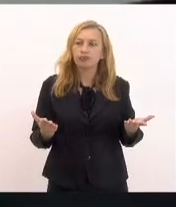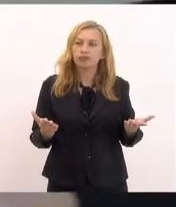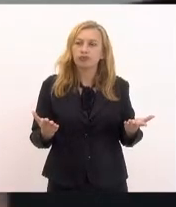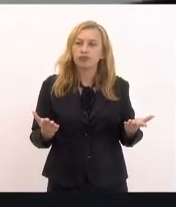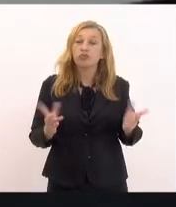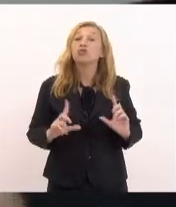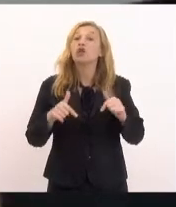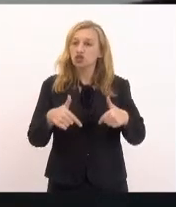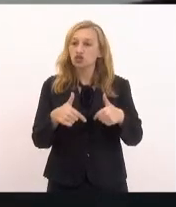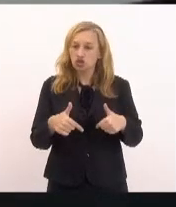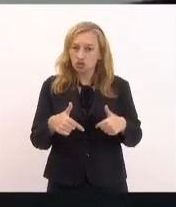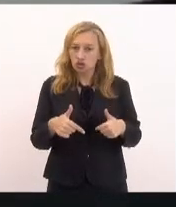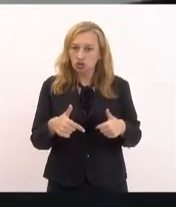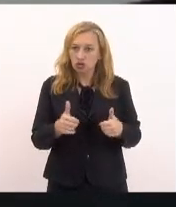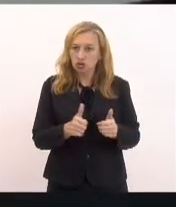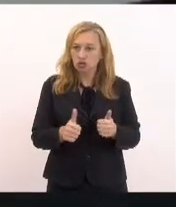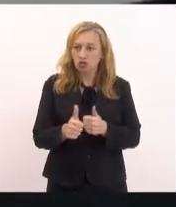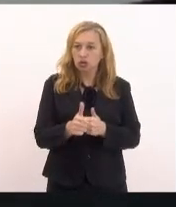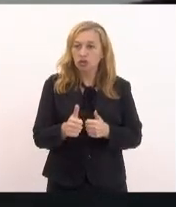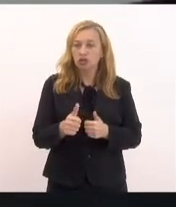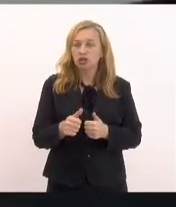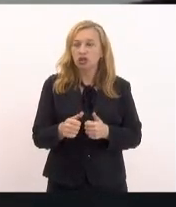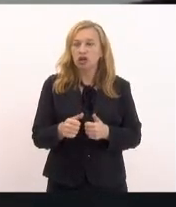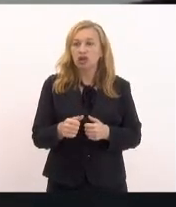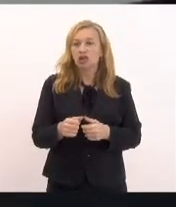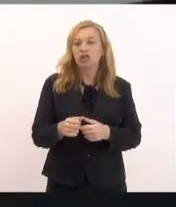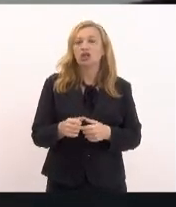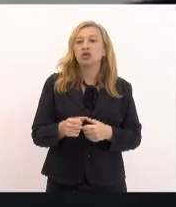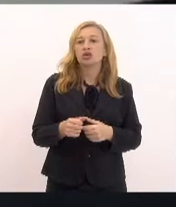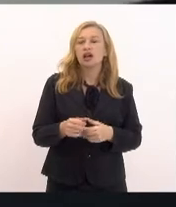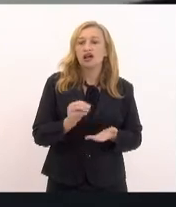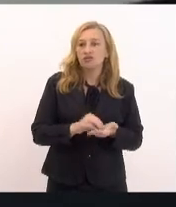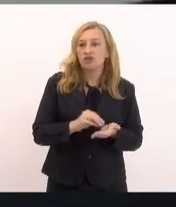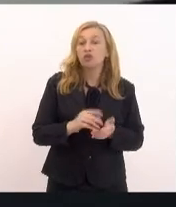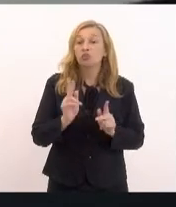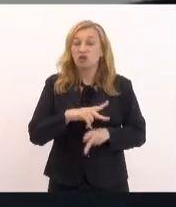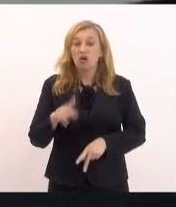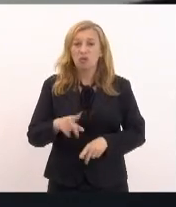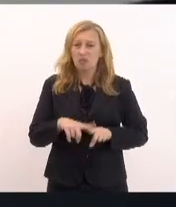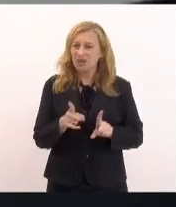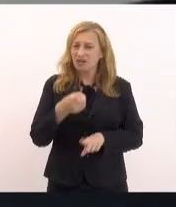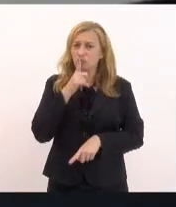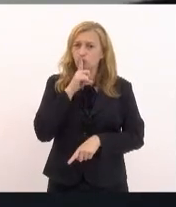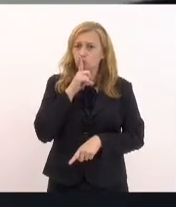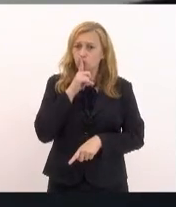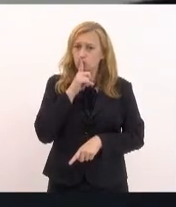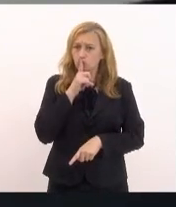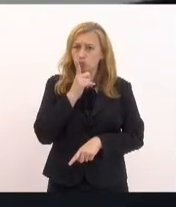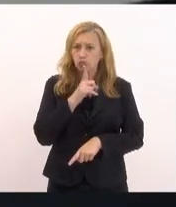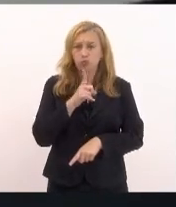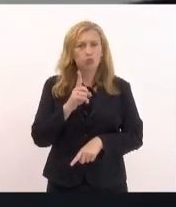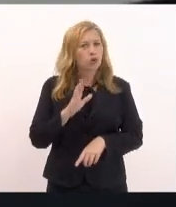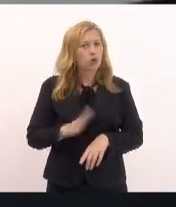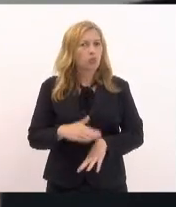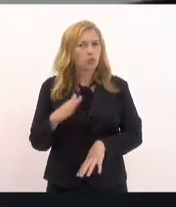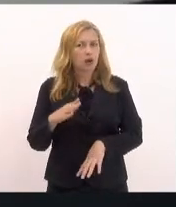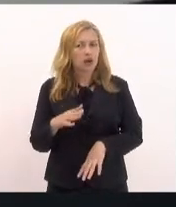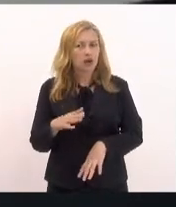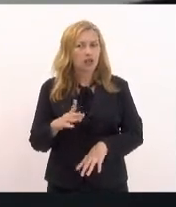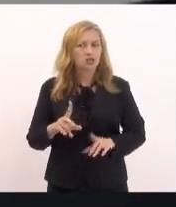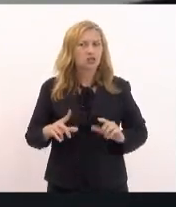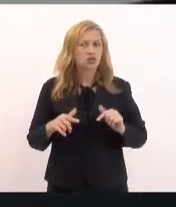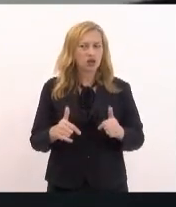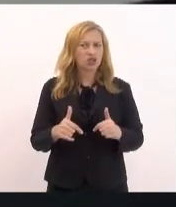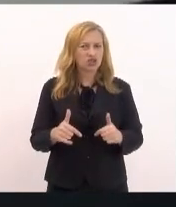das ações de enfrentamento ao déficit de professores, mas não vamos ficar em silêncio diante de mais um dispositivo, que é um